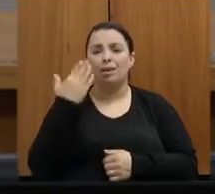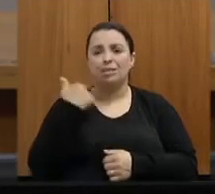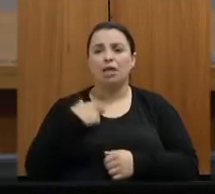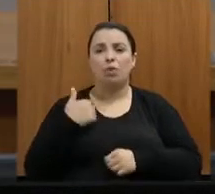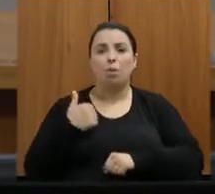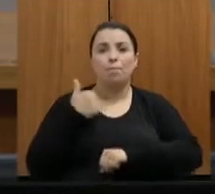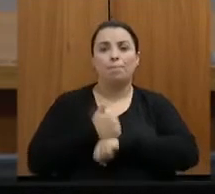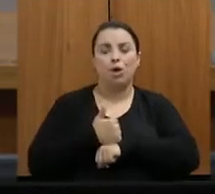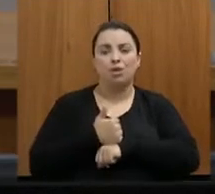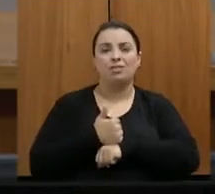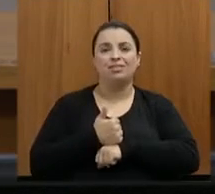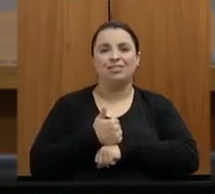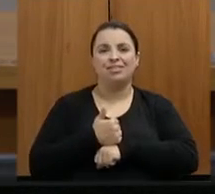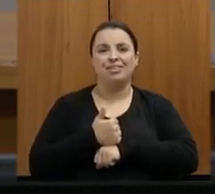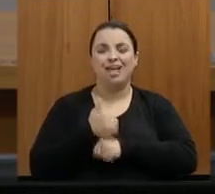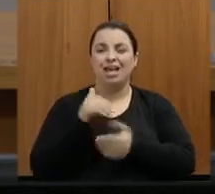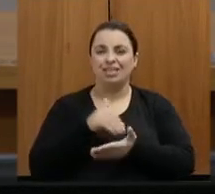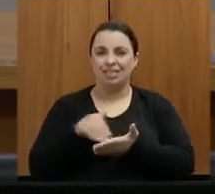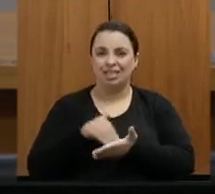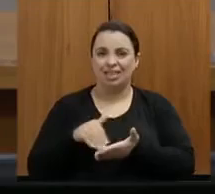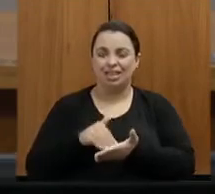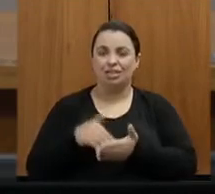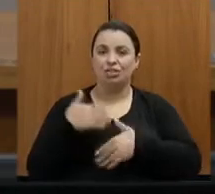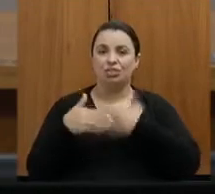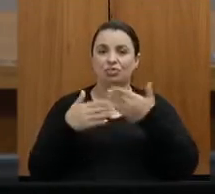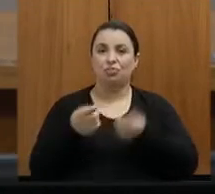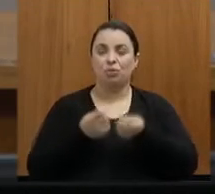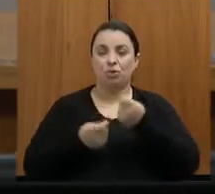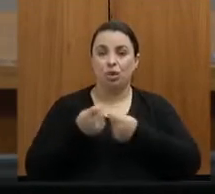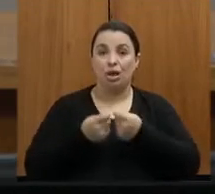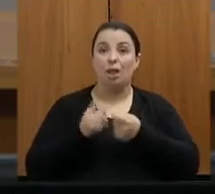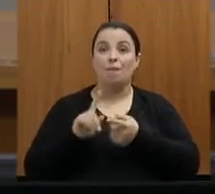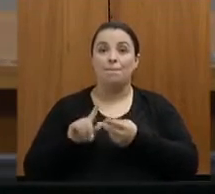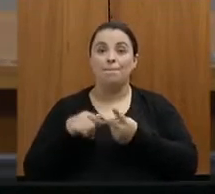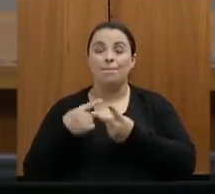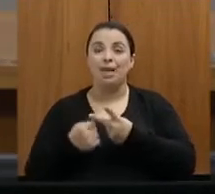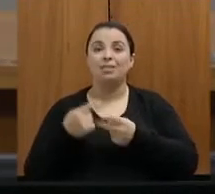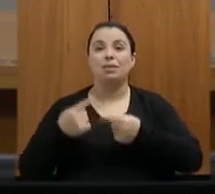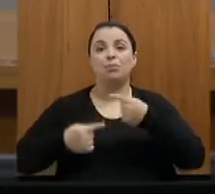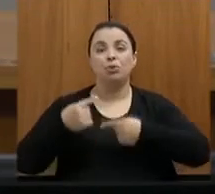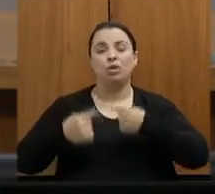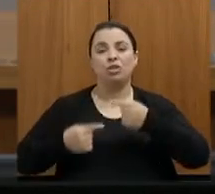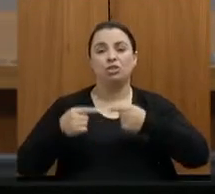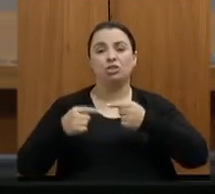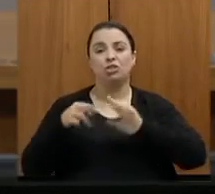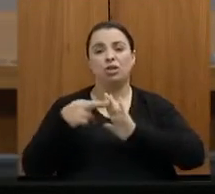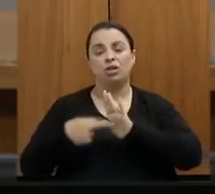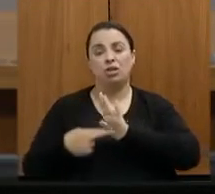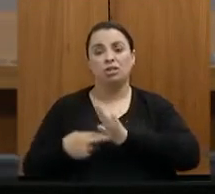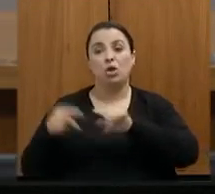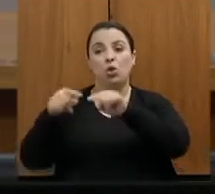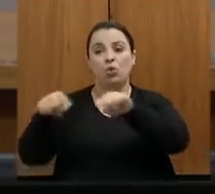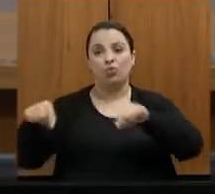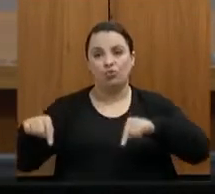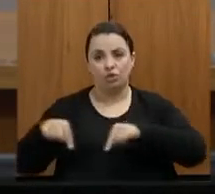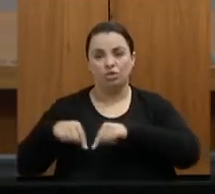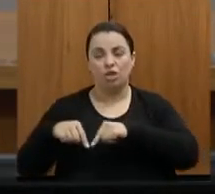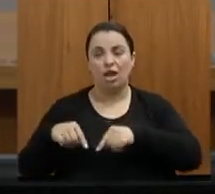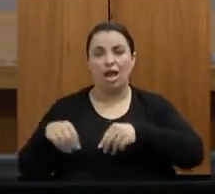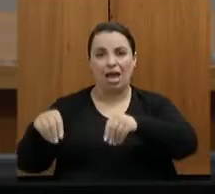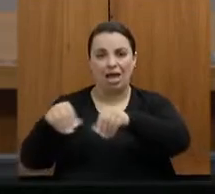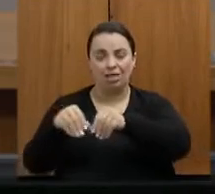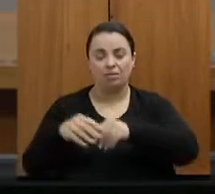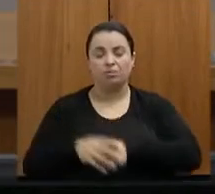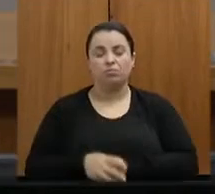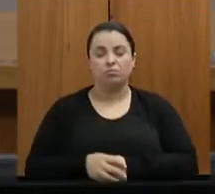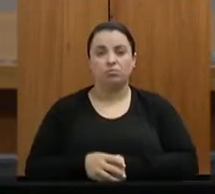Econômico, que assumimos com ela a política de regularização fundiária, a gente tinha um cenário em que, dentro de oito anos,